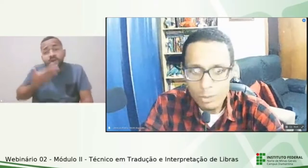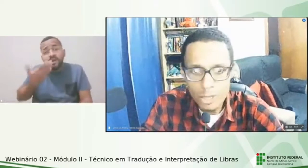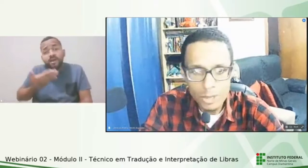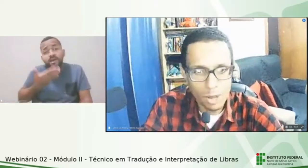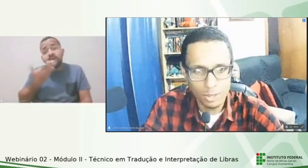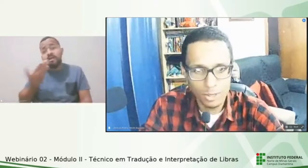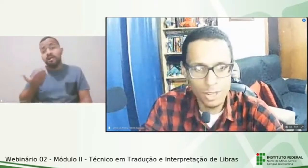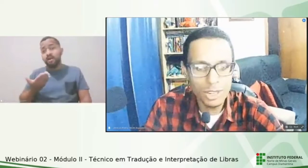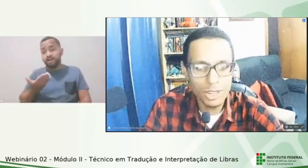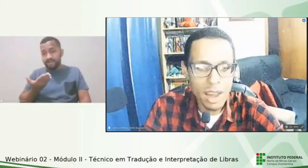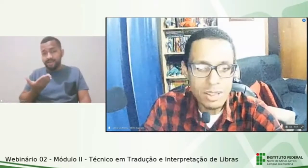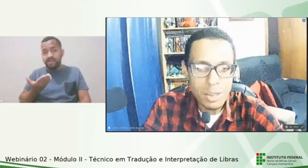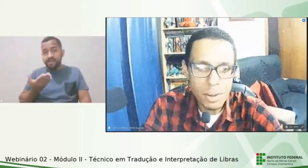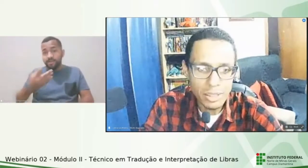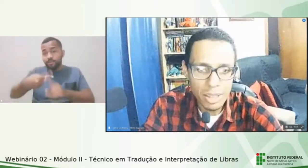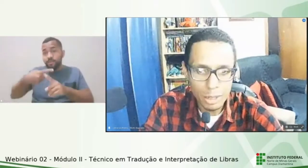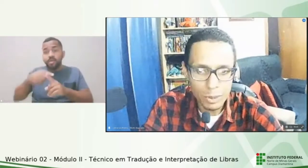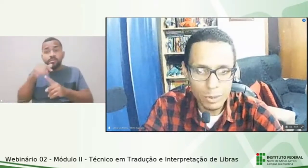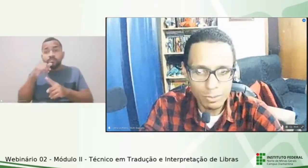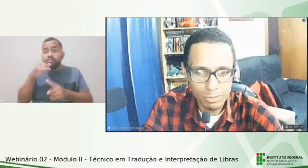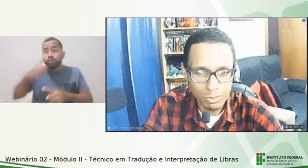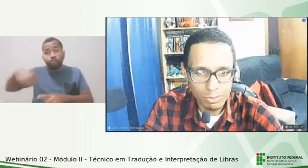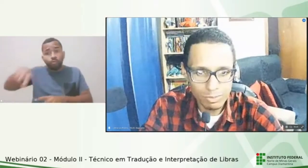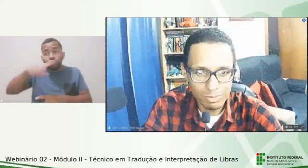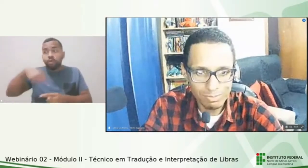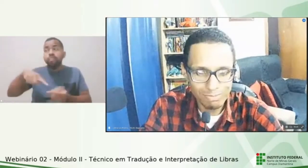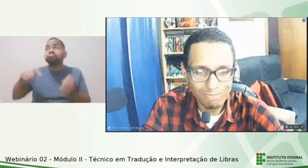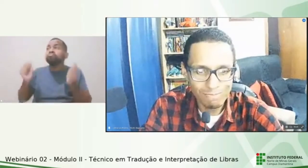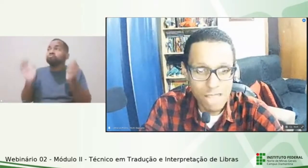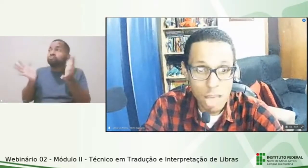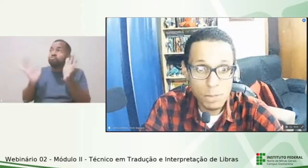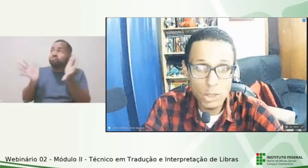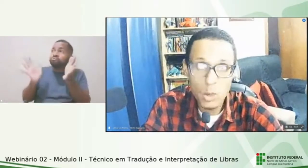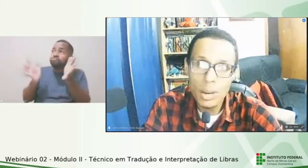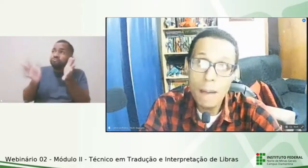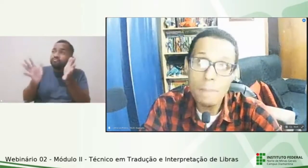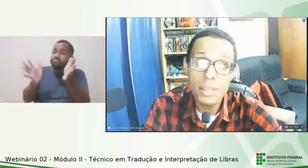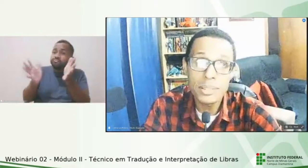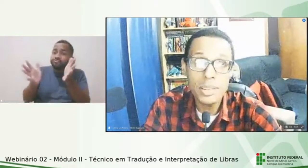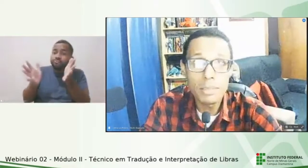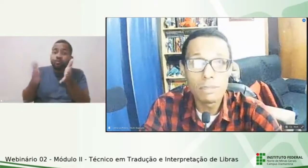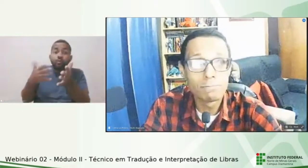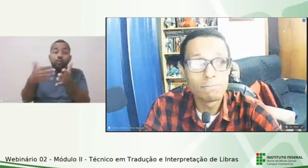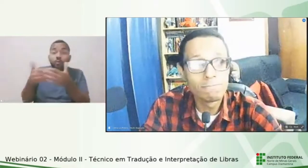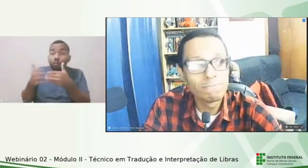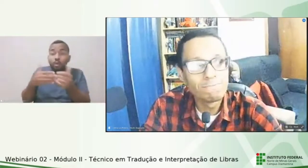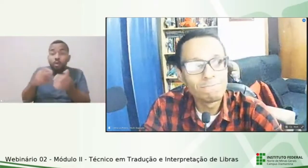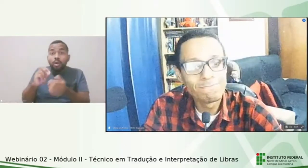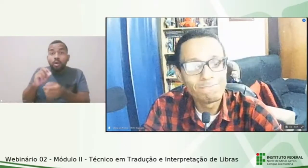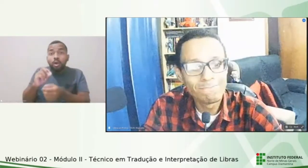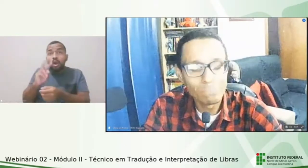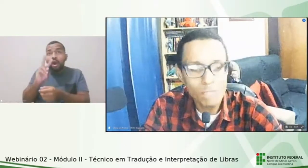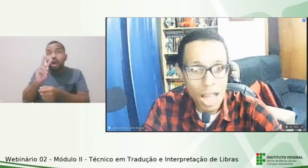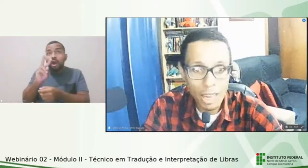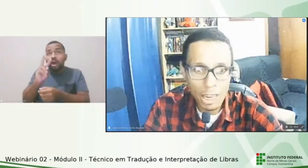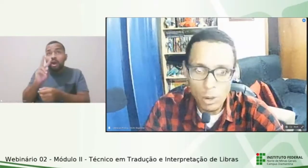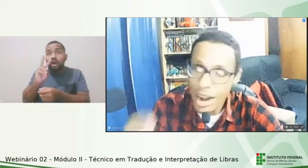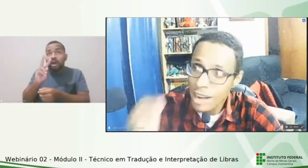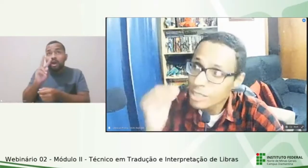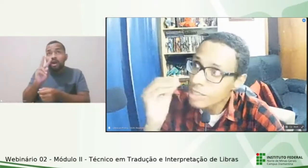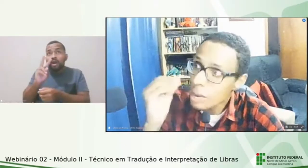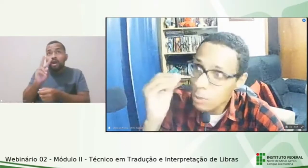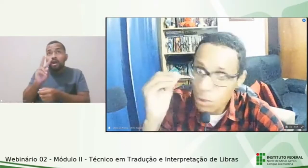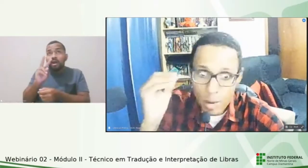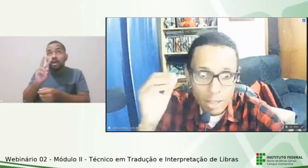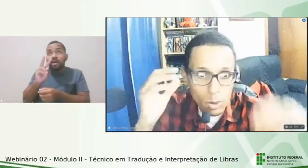Qualquer um de nós que estiver interpretando e a pessoa olhar para cima, aquele olhar